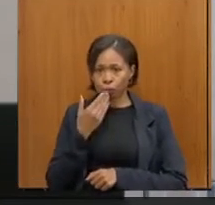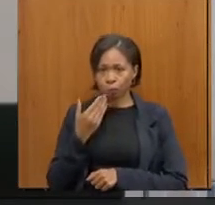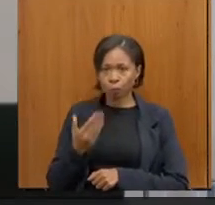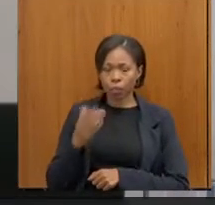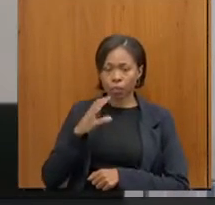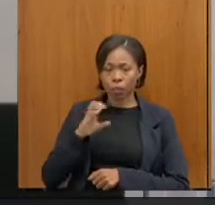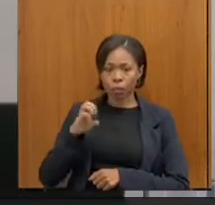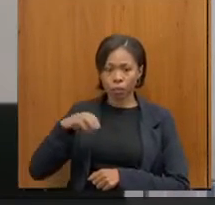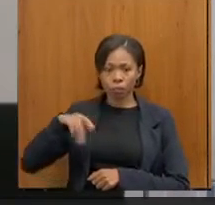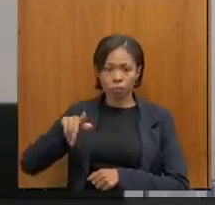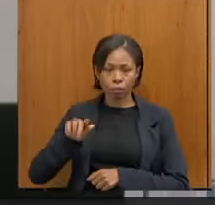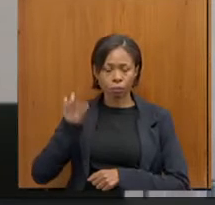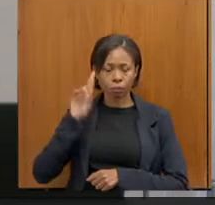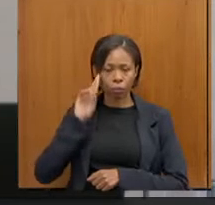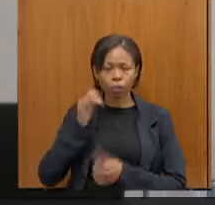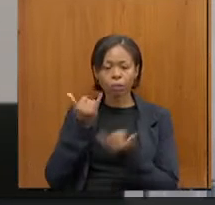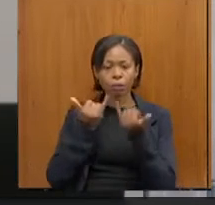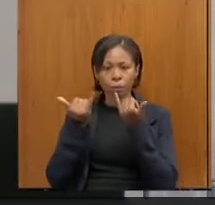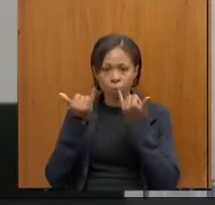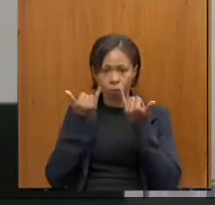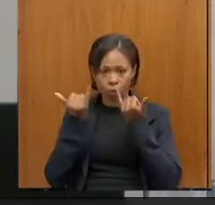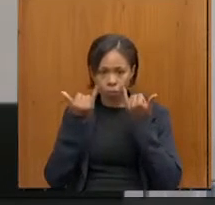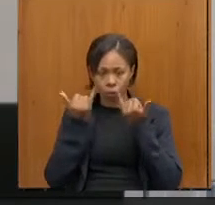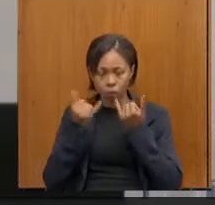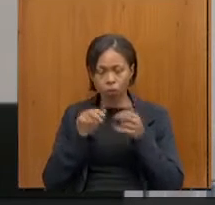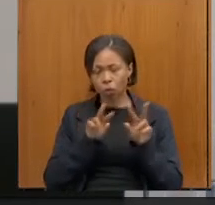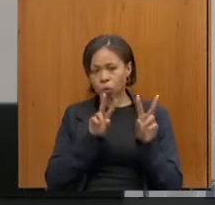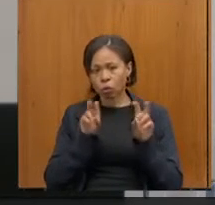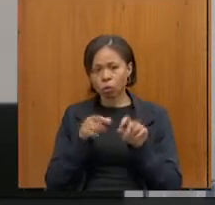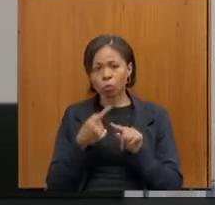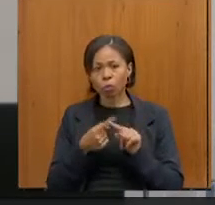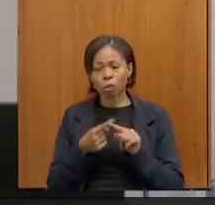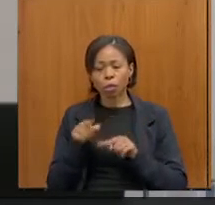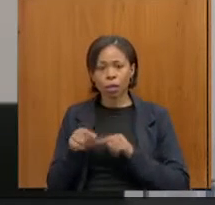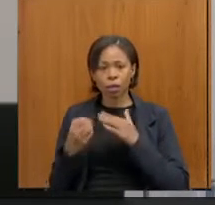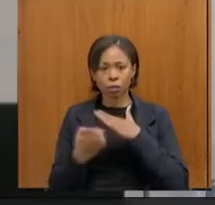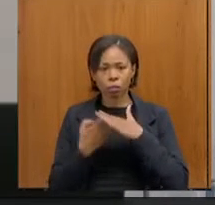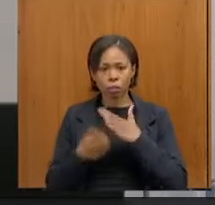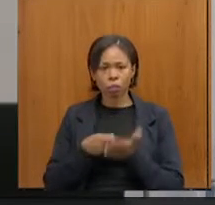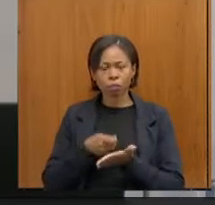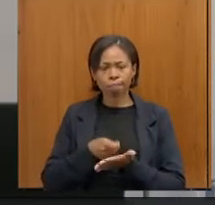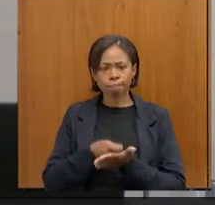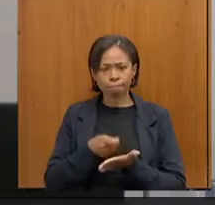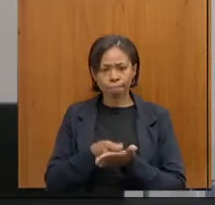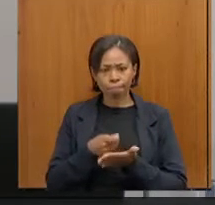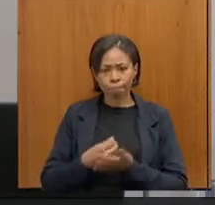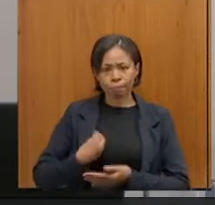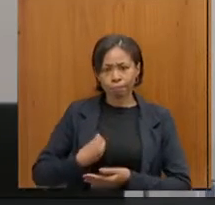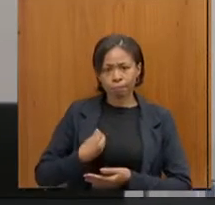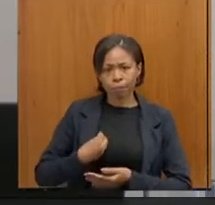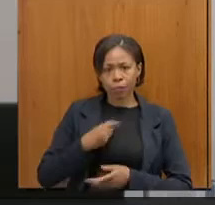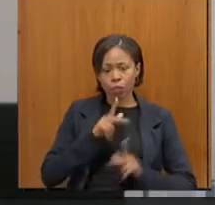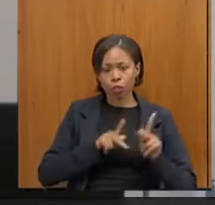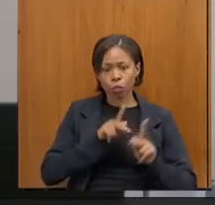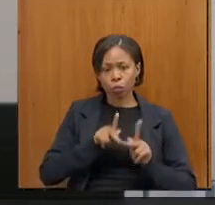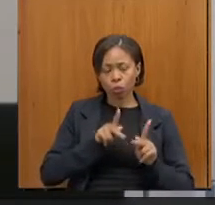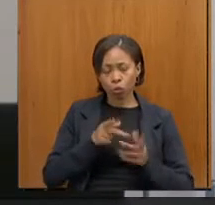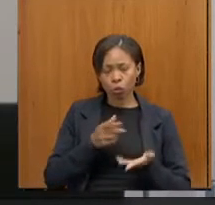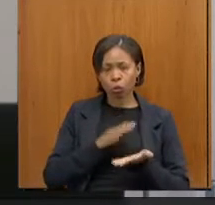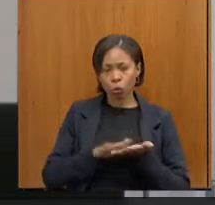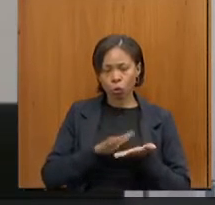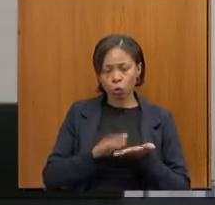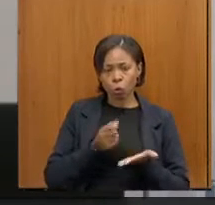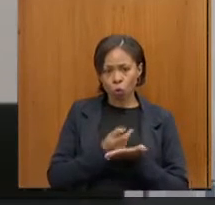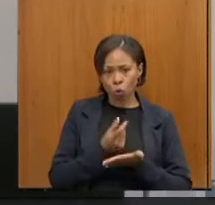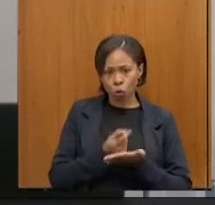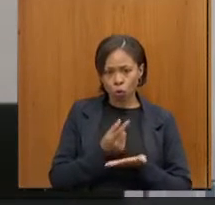companhia energética de Minas Gerais pedido de informações sobre o motivo da empresa exigir participação financeira do consumidor para instalação